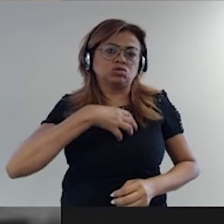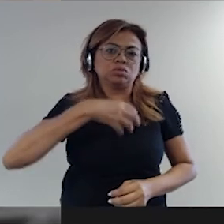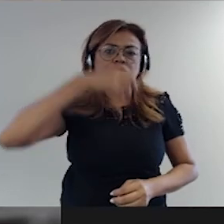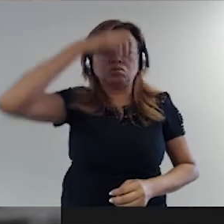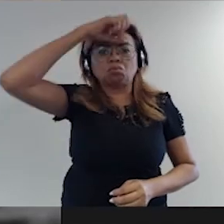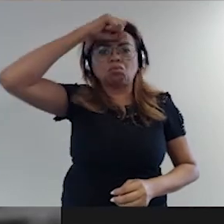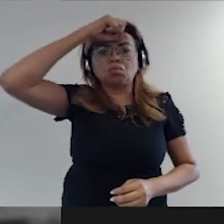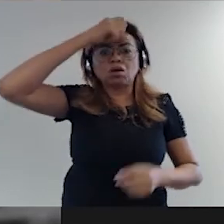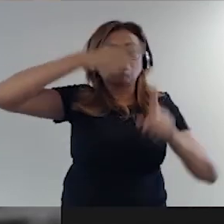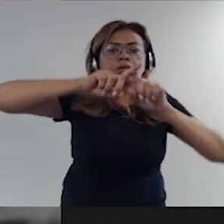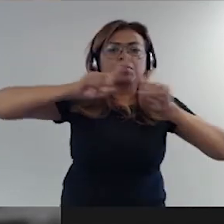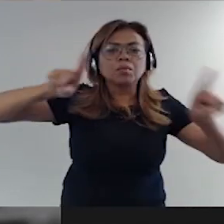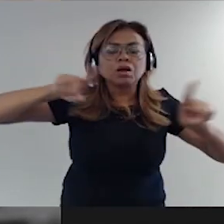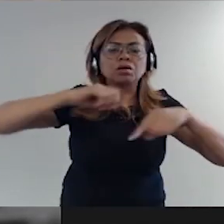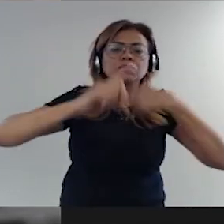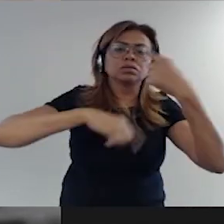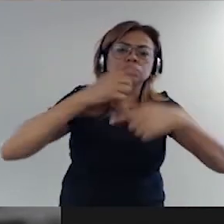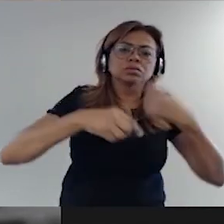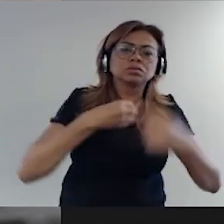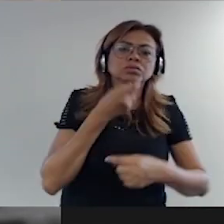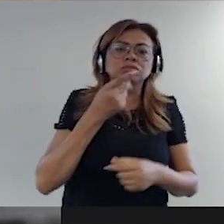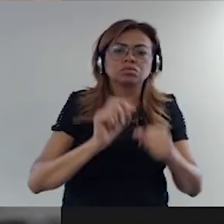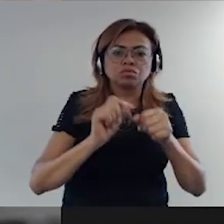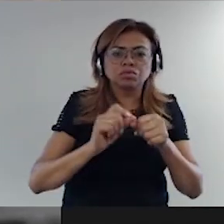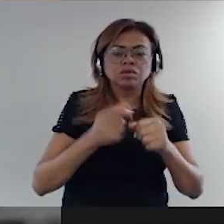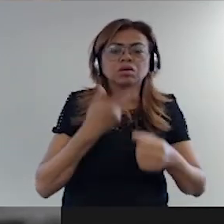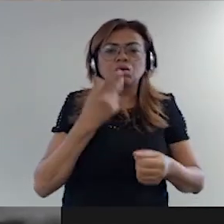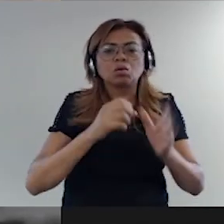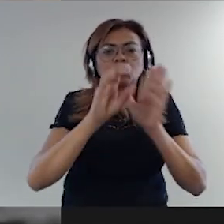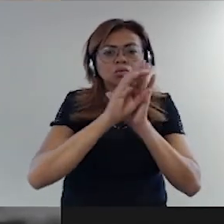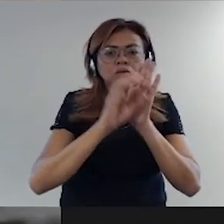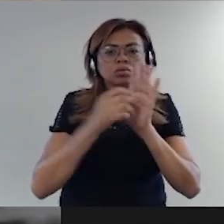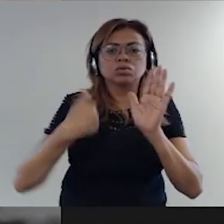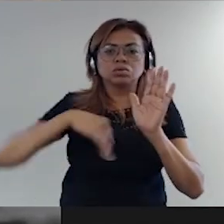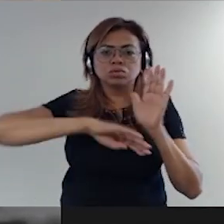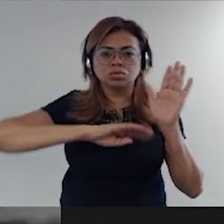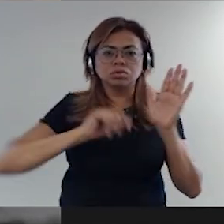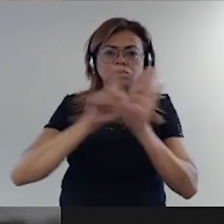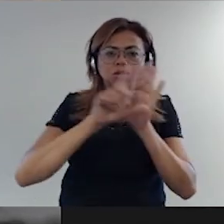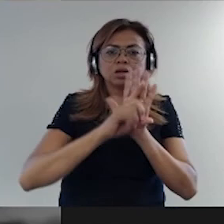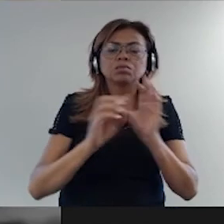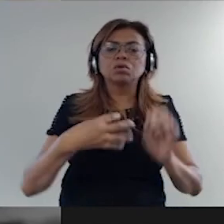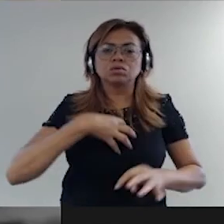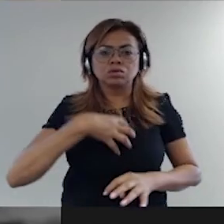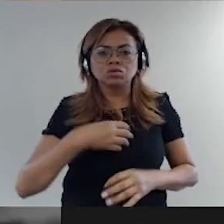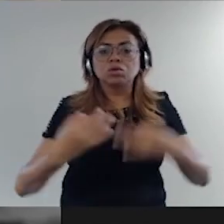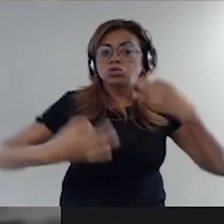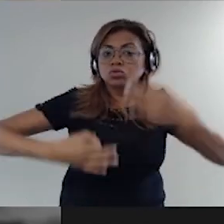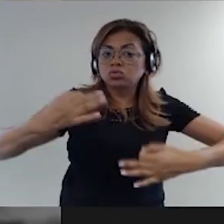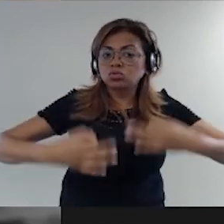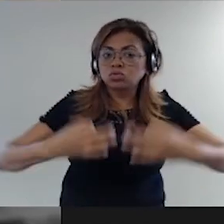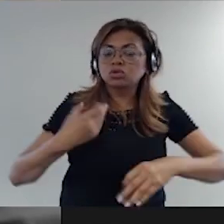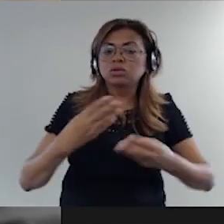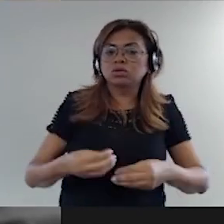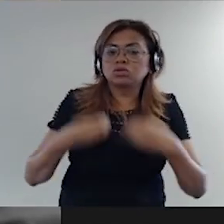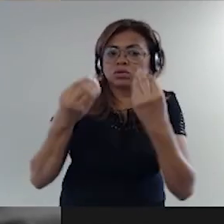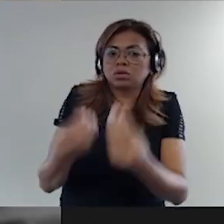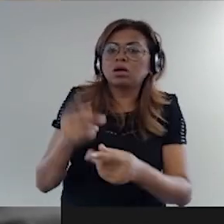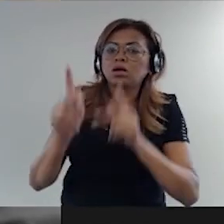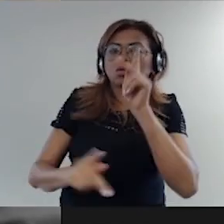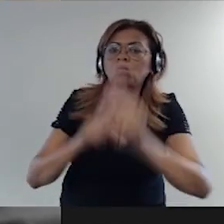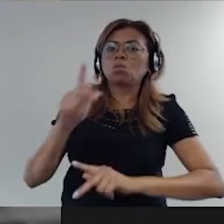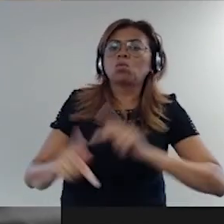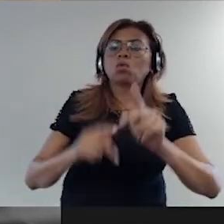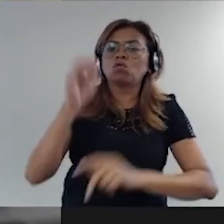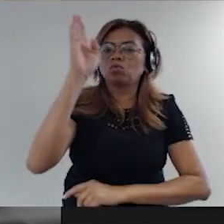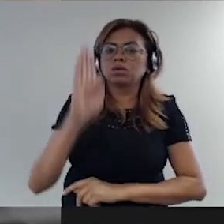vingança, mas cada vez mais fazer com que o conteúdo das nossas leis seja um sentimento de justiça, de entregar ao povo brasileiro um